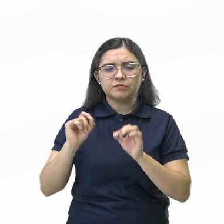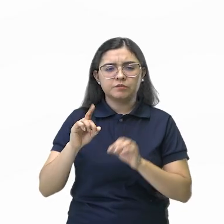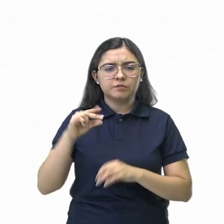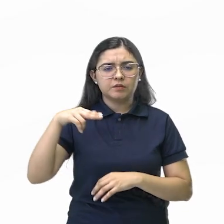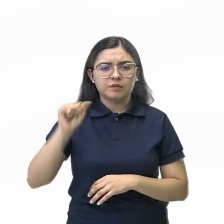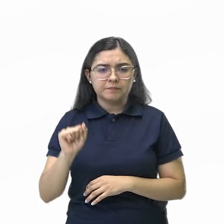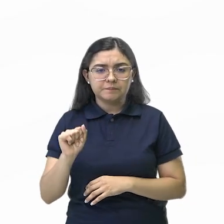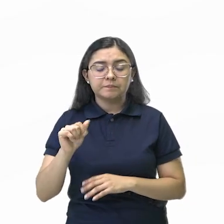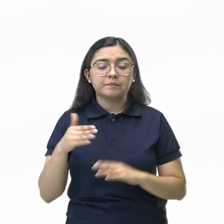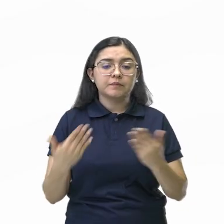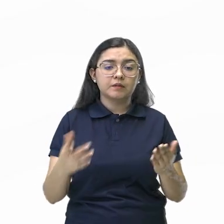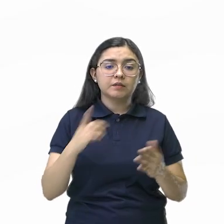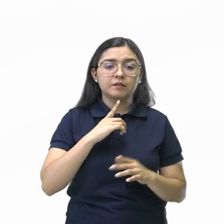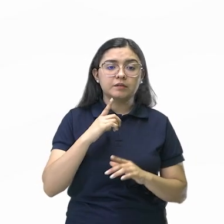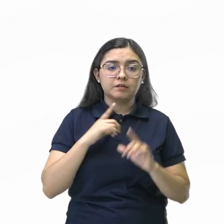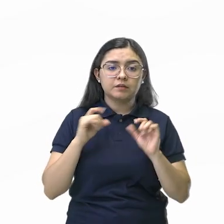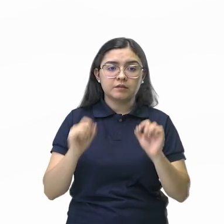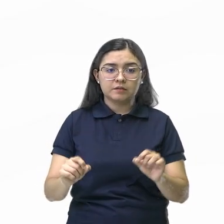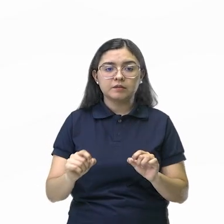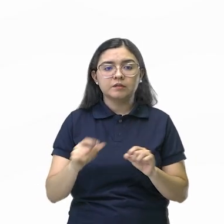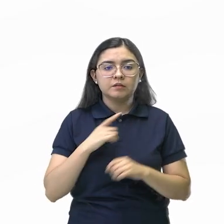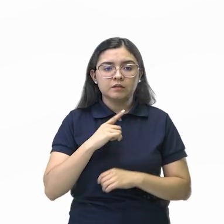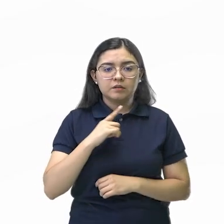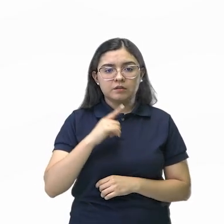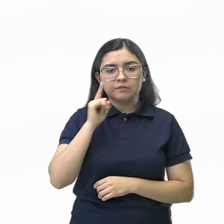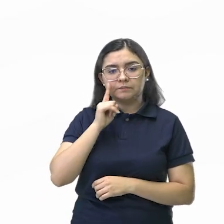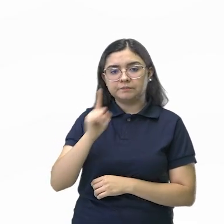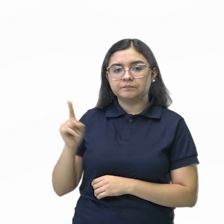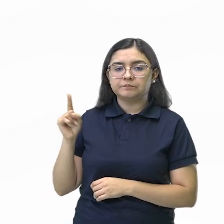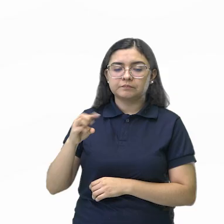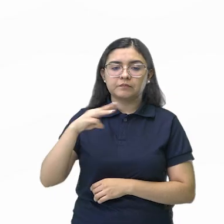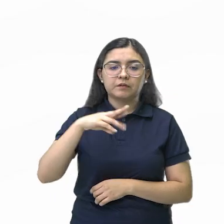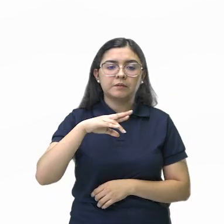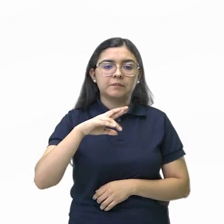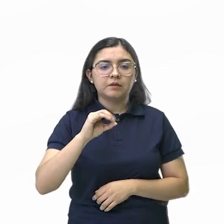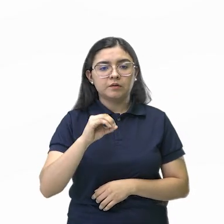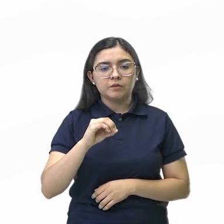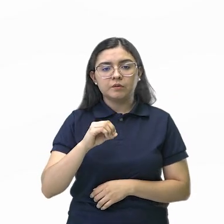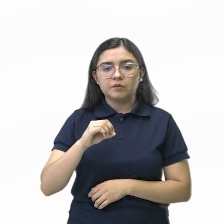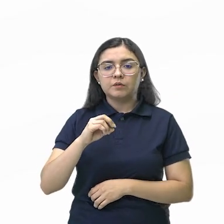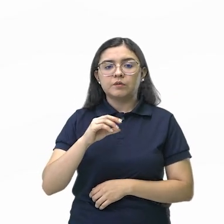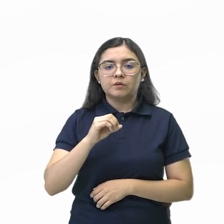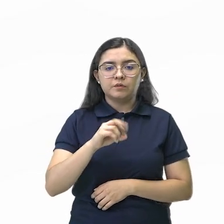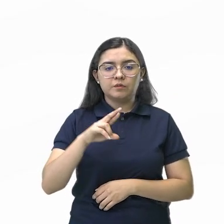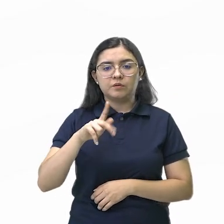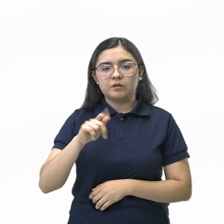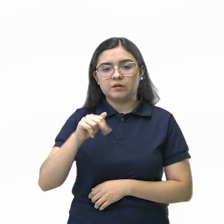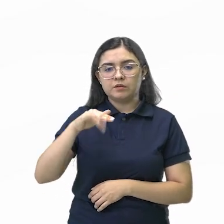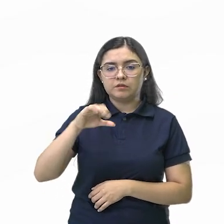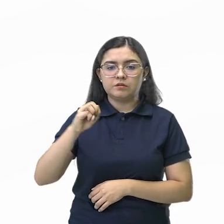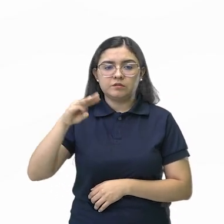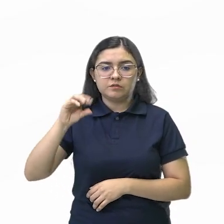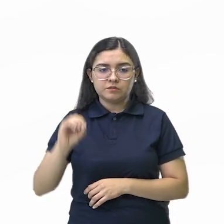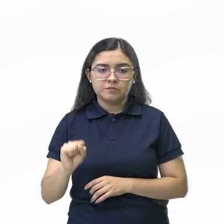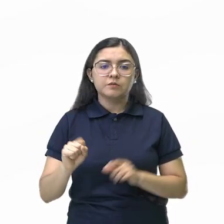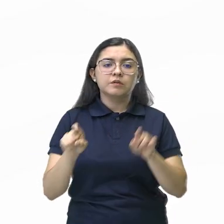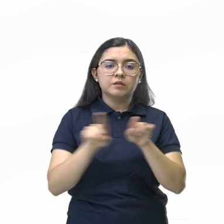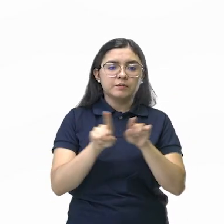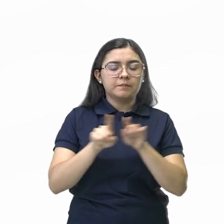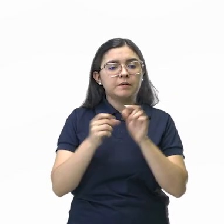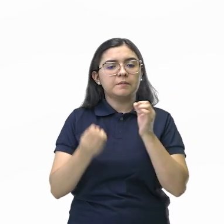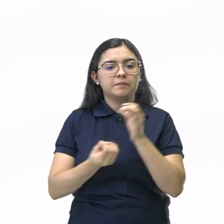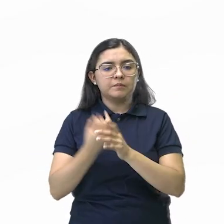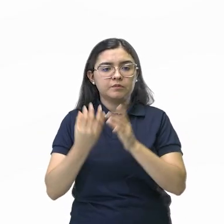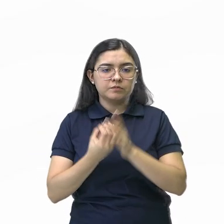DNA, nós temos aí a cultura de micro-organismos, né? A produção de fermentos industriais, né, em